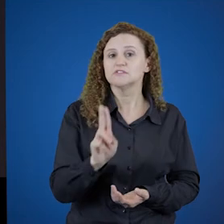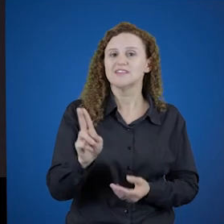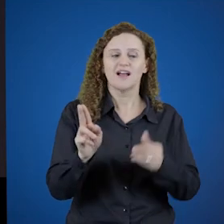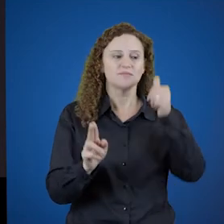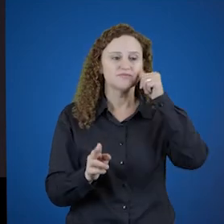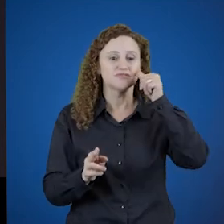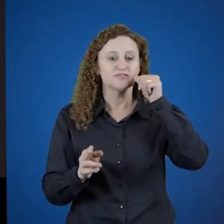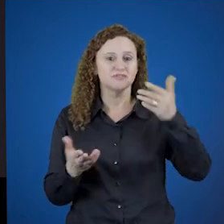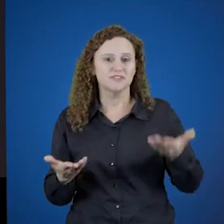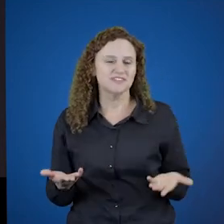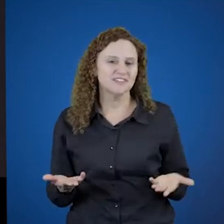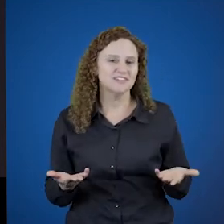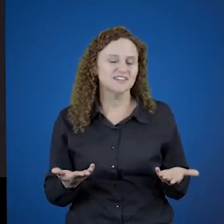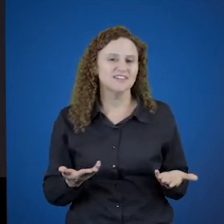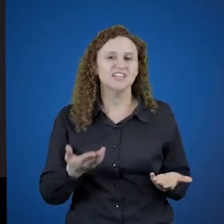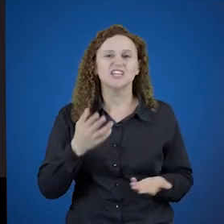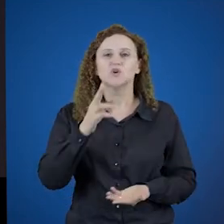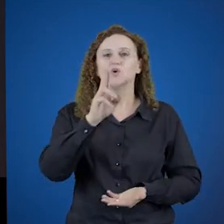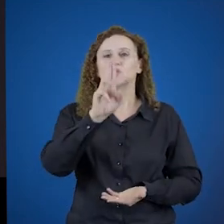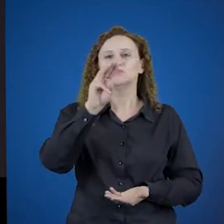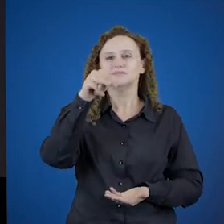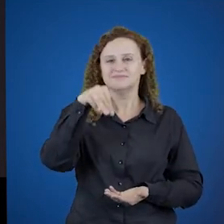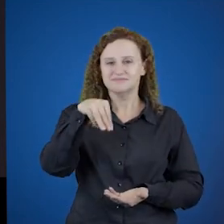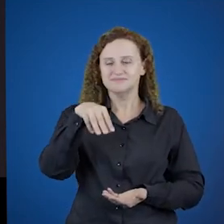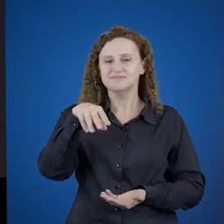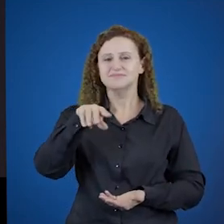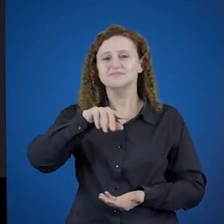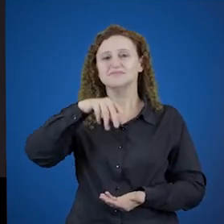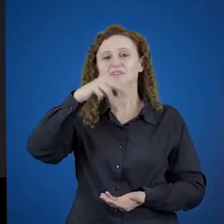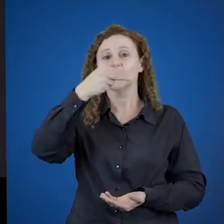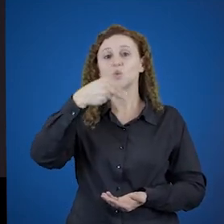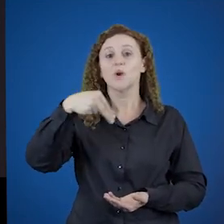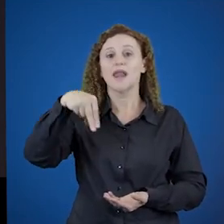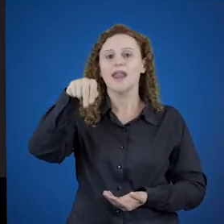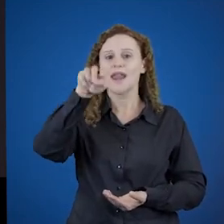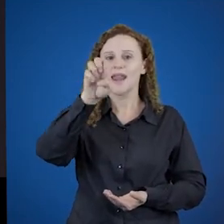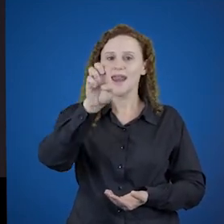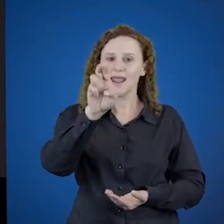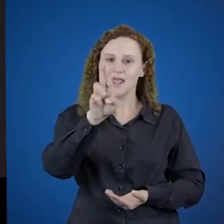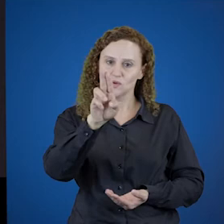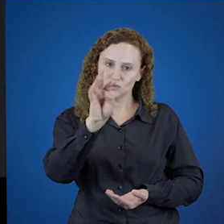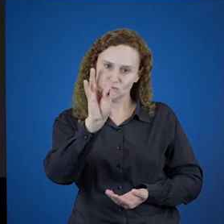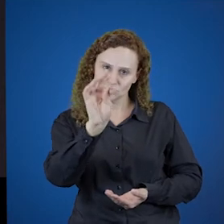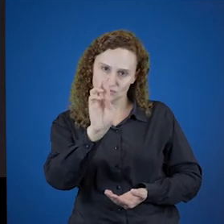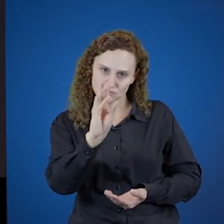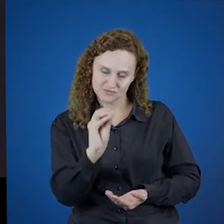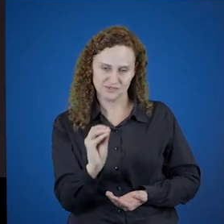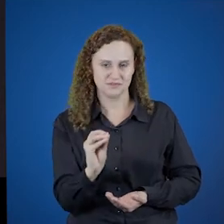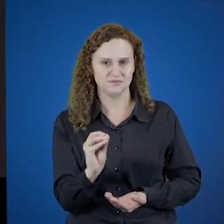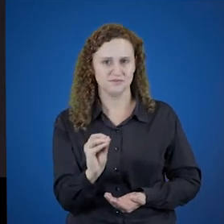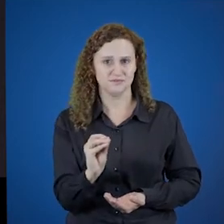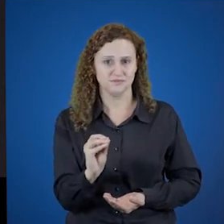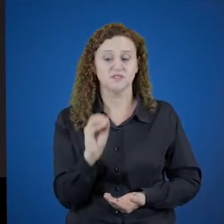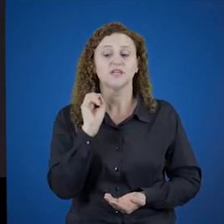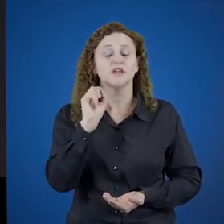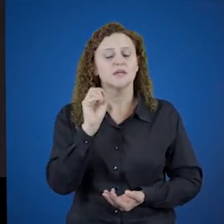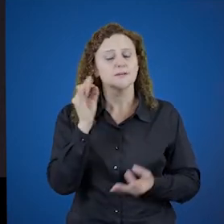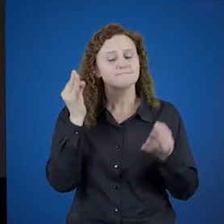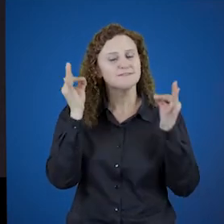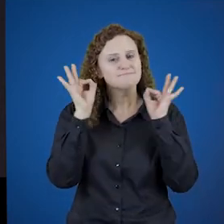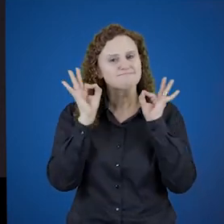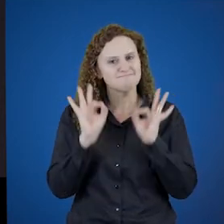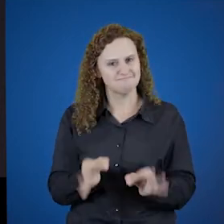cedo lá para o feminino e cedo num para o neutro quem que é aplicado